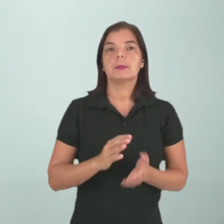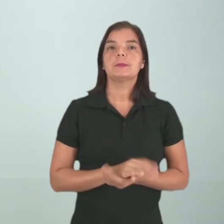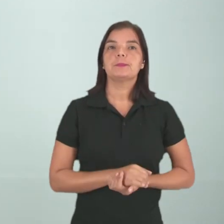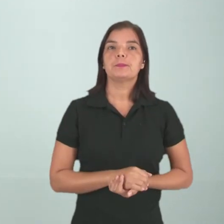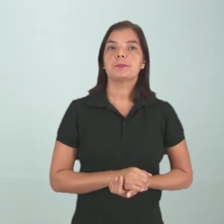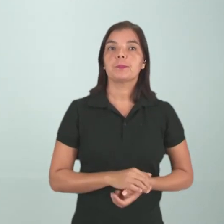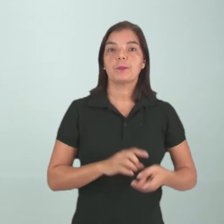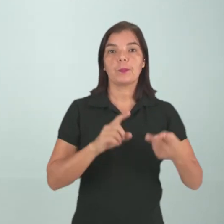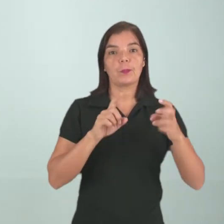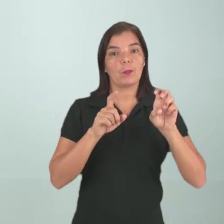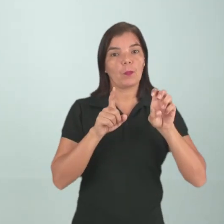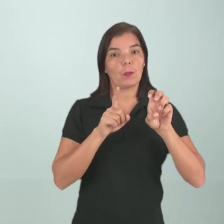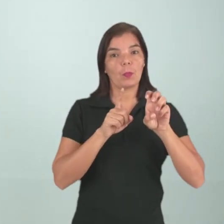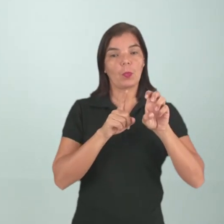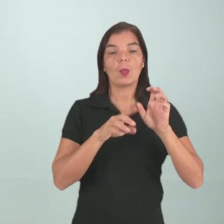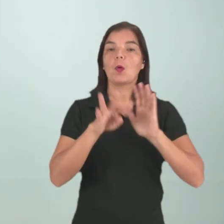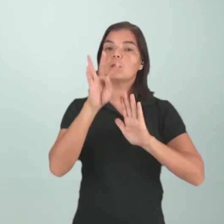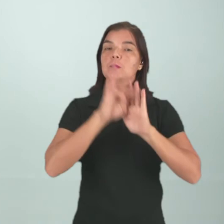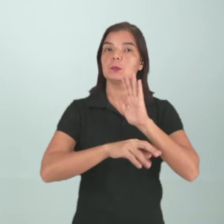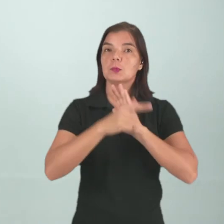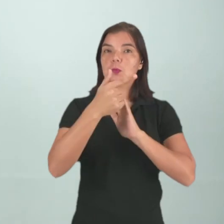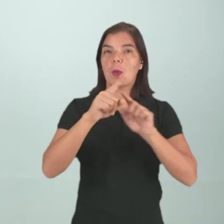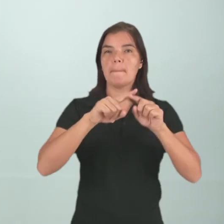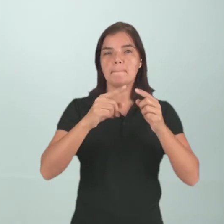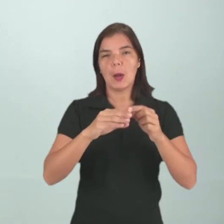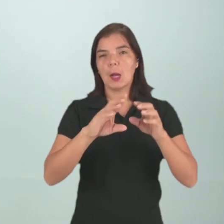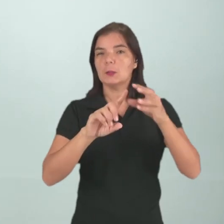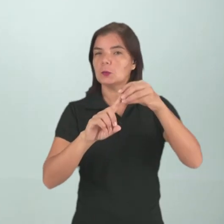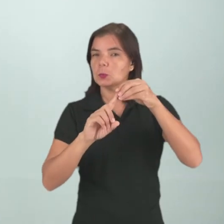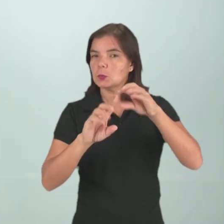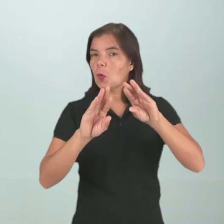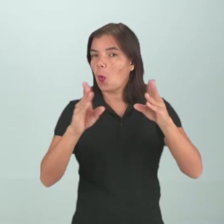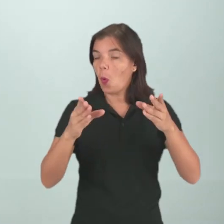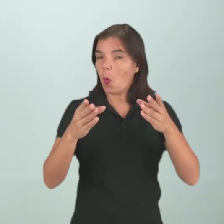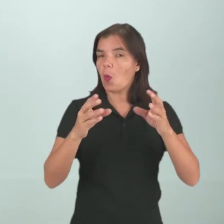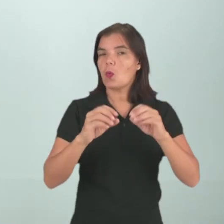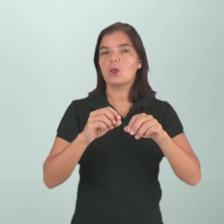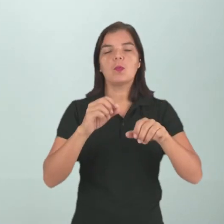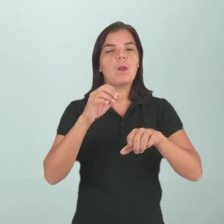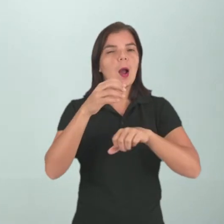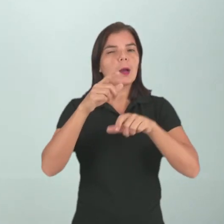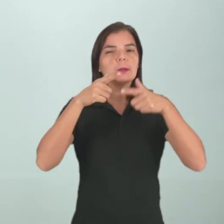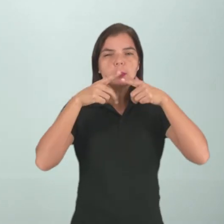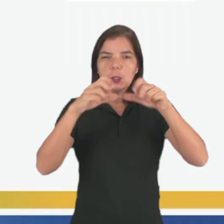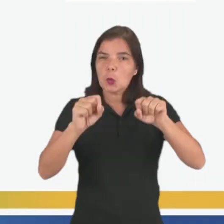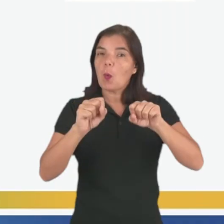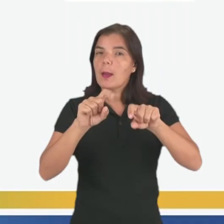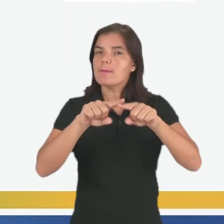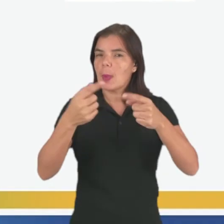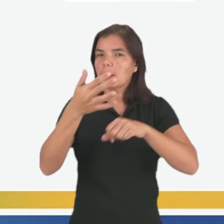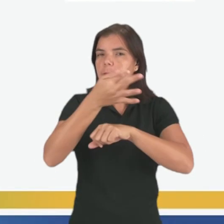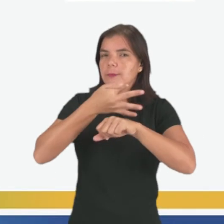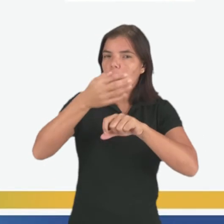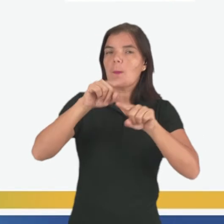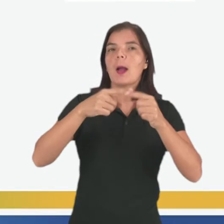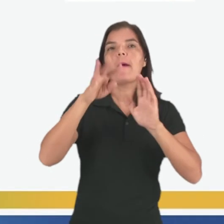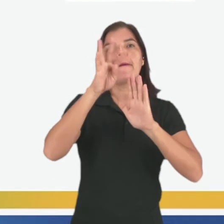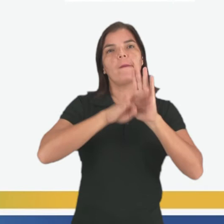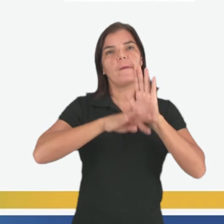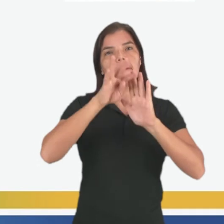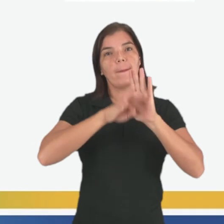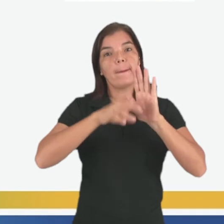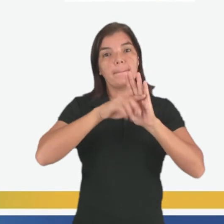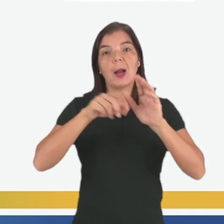dados. Questão 5. O texto 2 é mais objetivo ou subjetivo? O texto 2, ele é